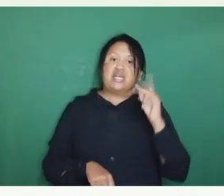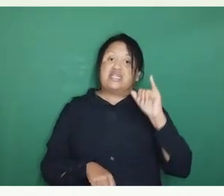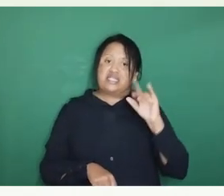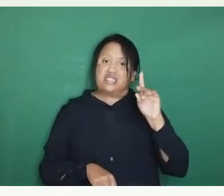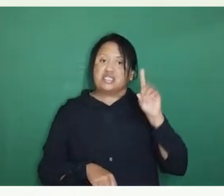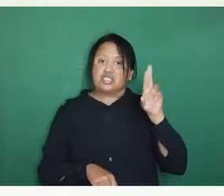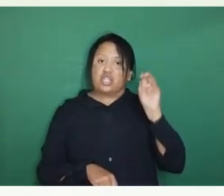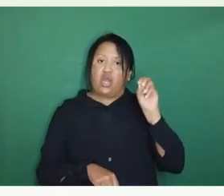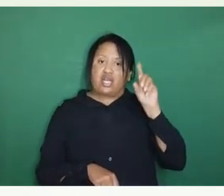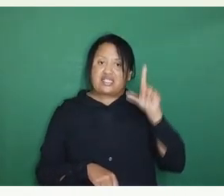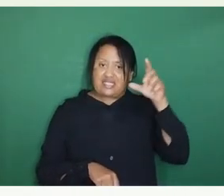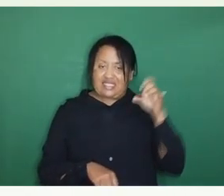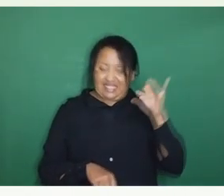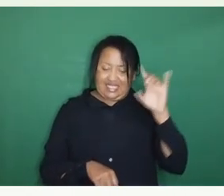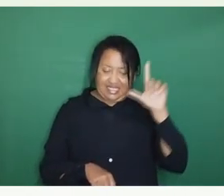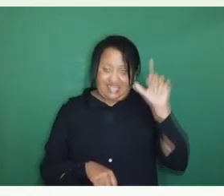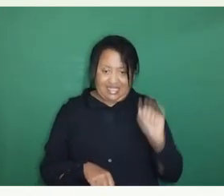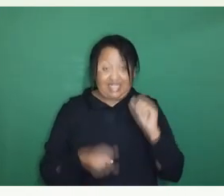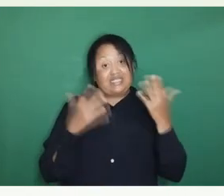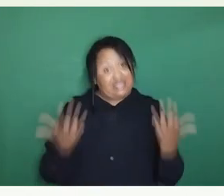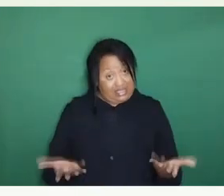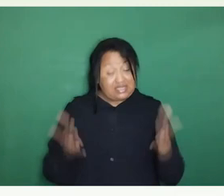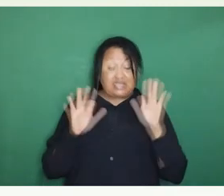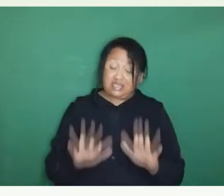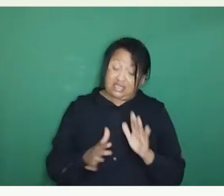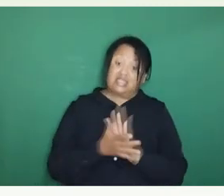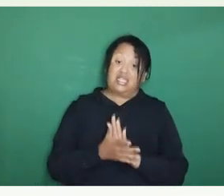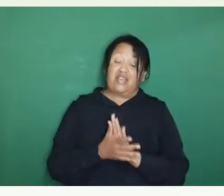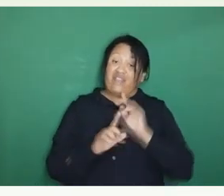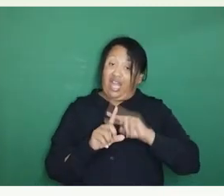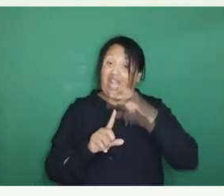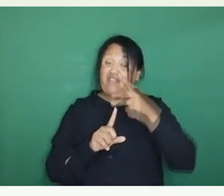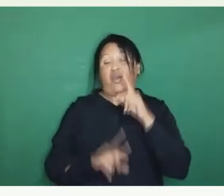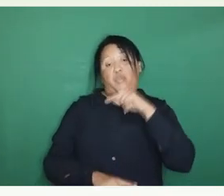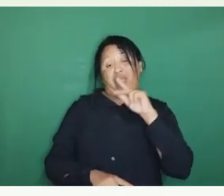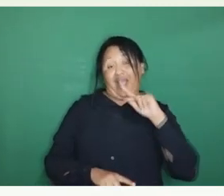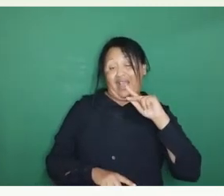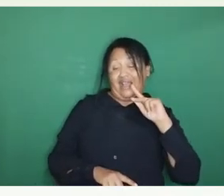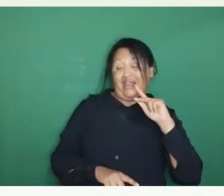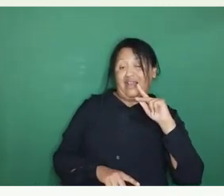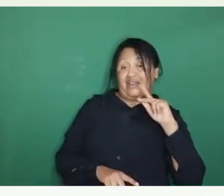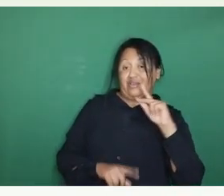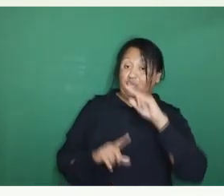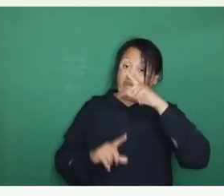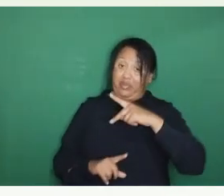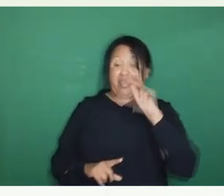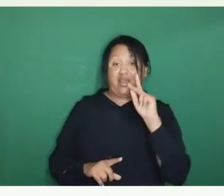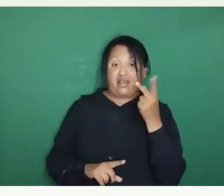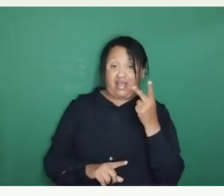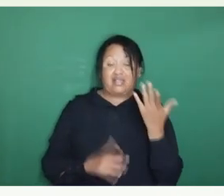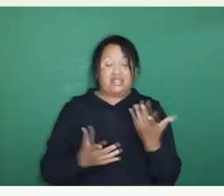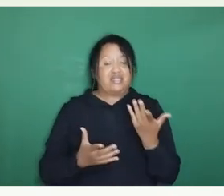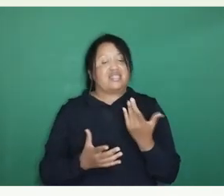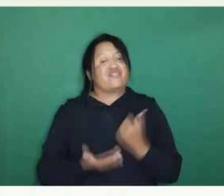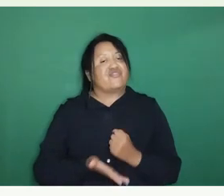o PH do meio ao mesmo tempo que vai fornecer os minerais para o solo então a letra é